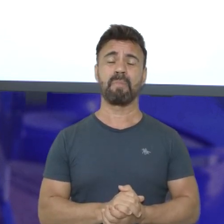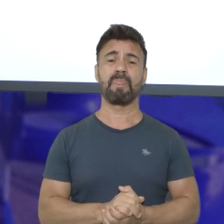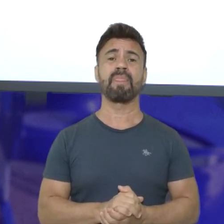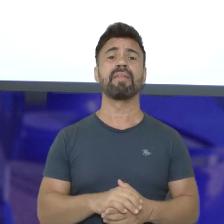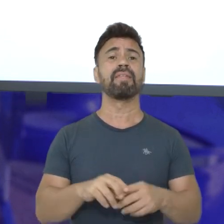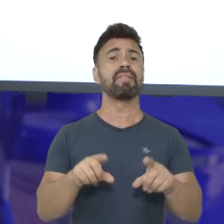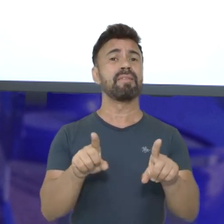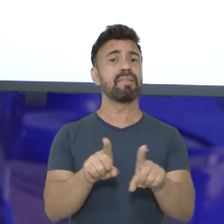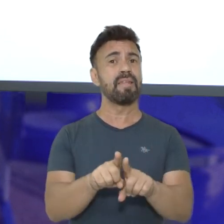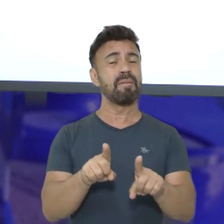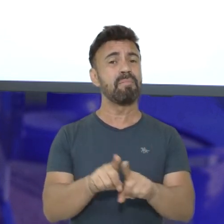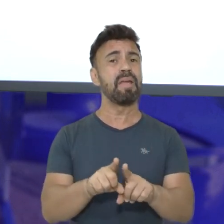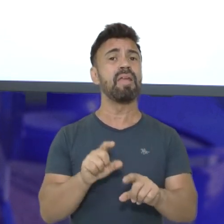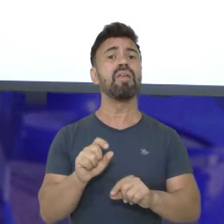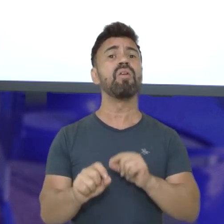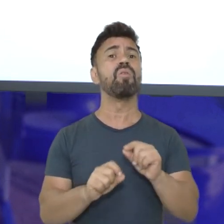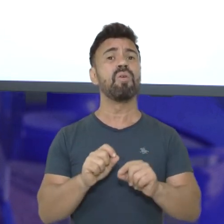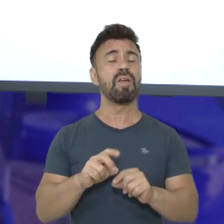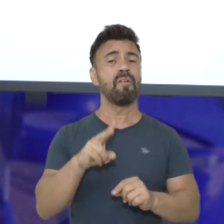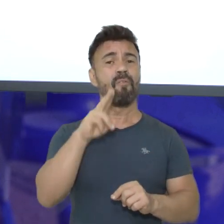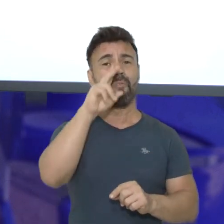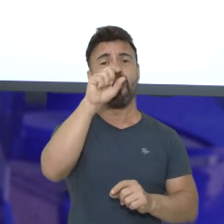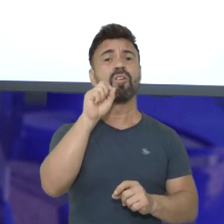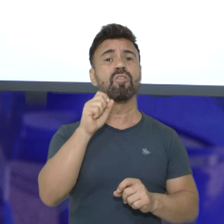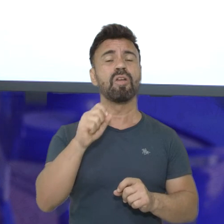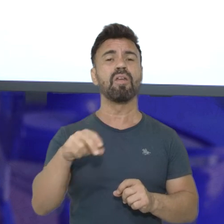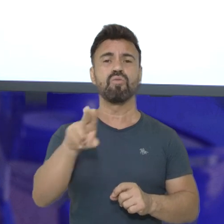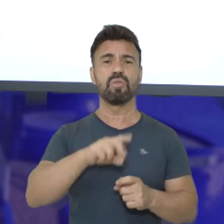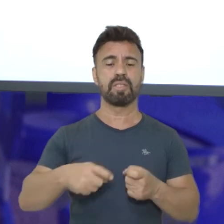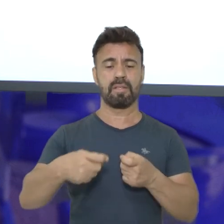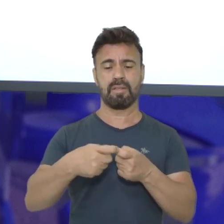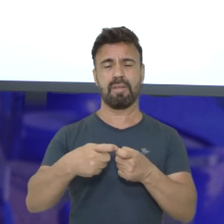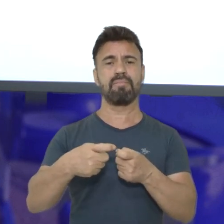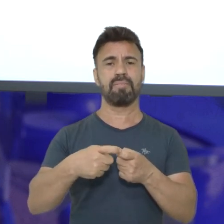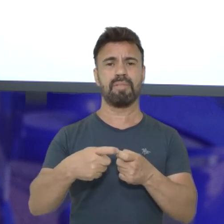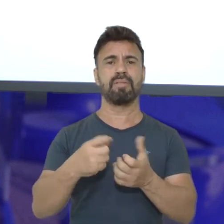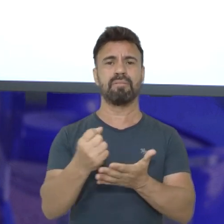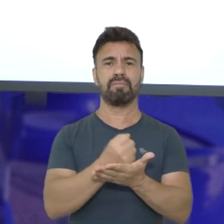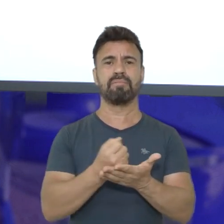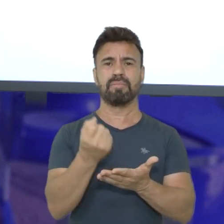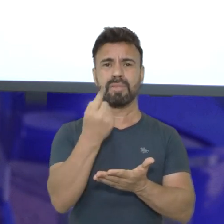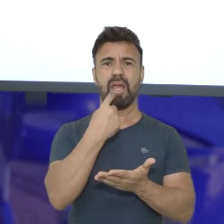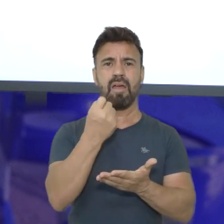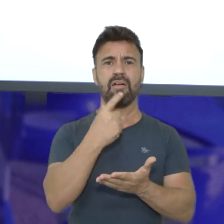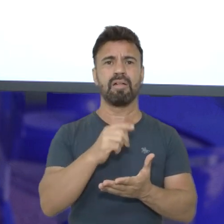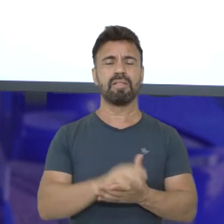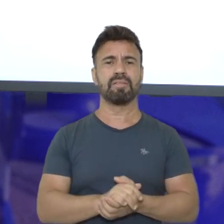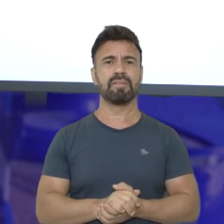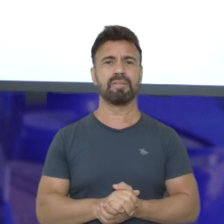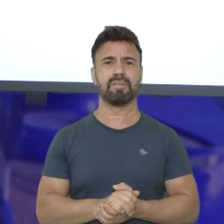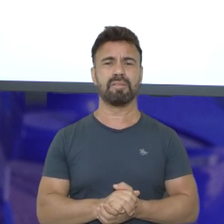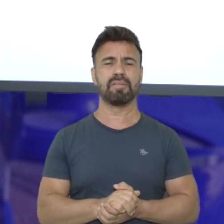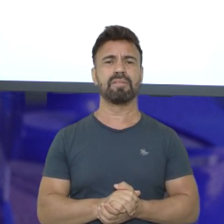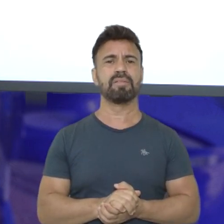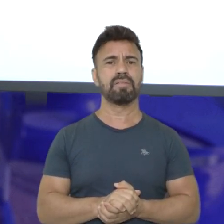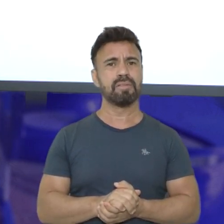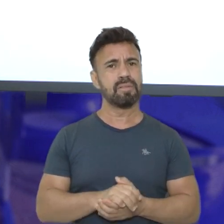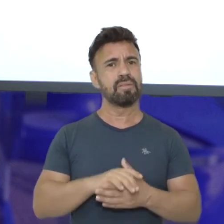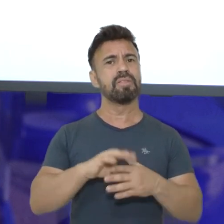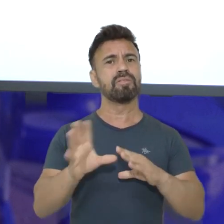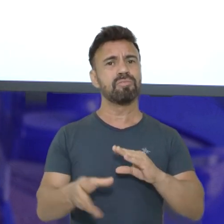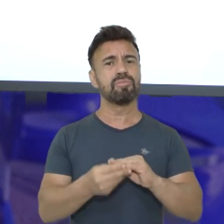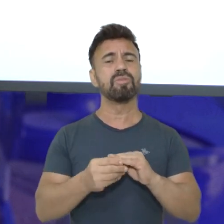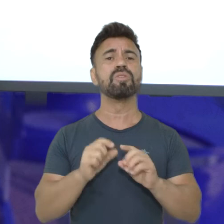E também fortemente utilizada na medicina, que é a medicina nuclear. Então, com isso, a gente